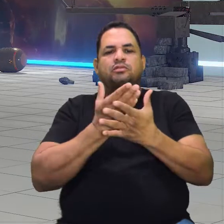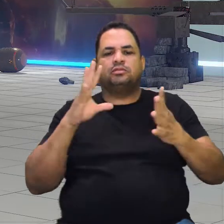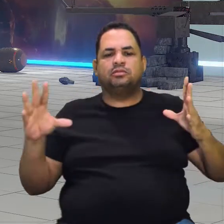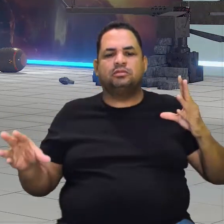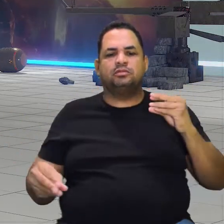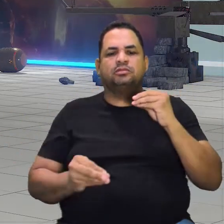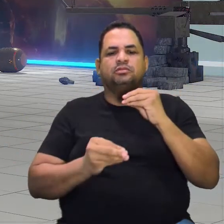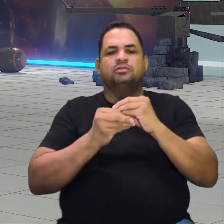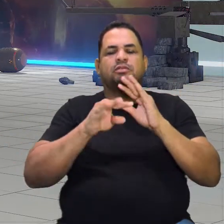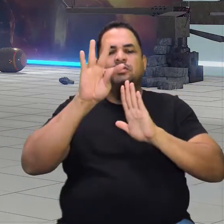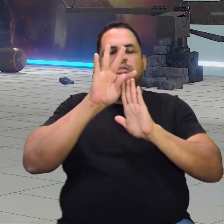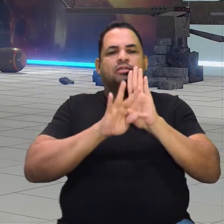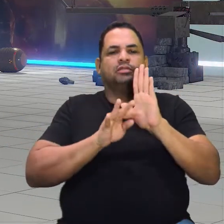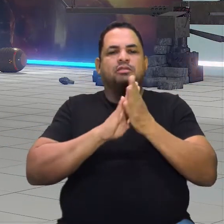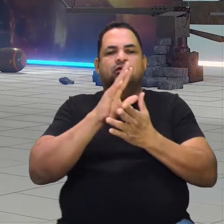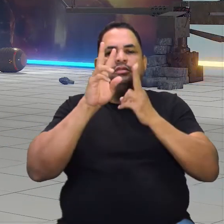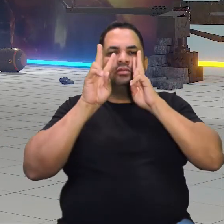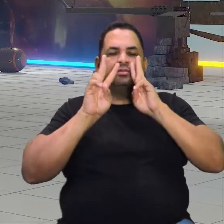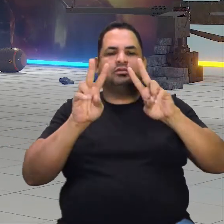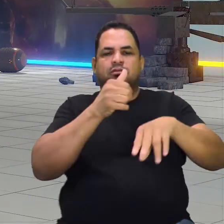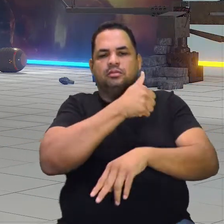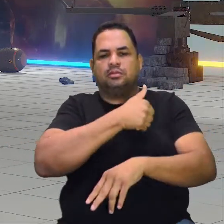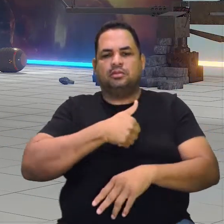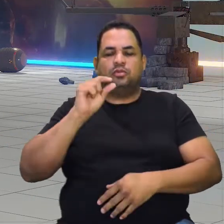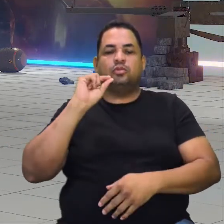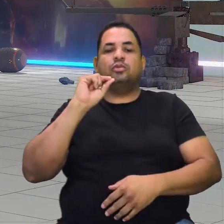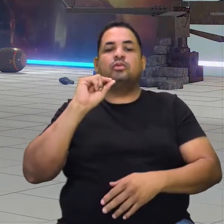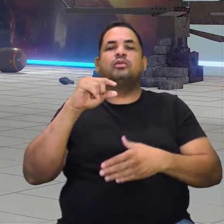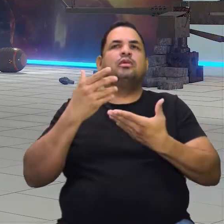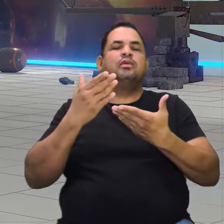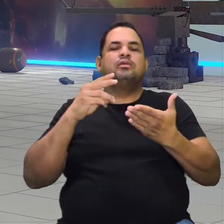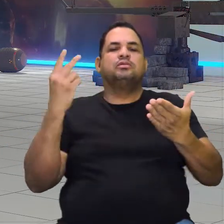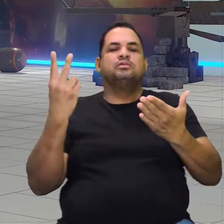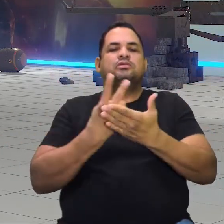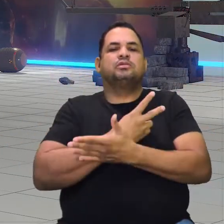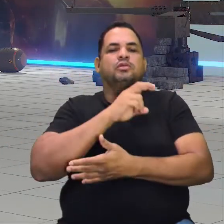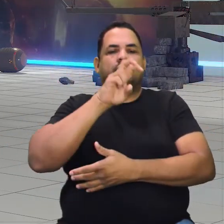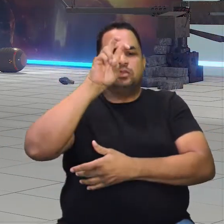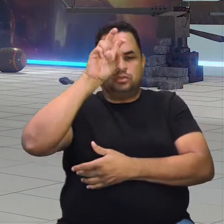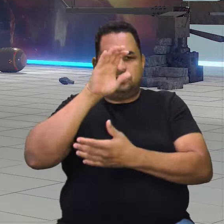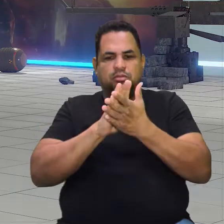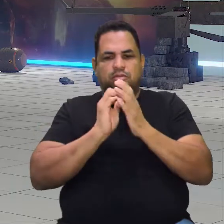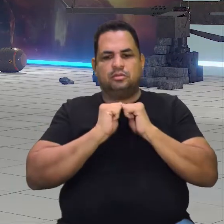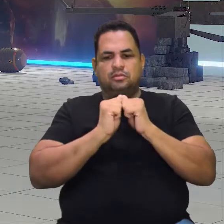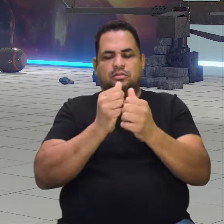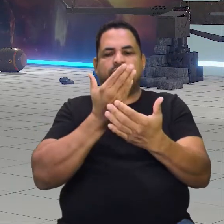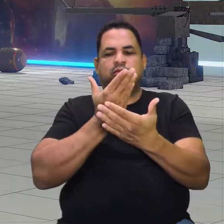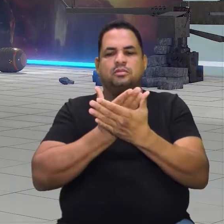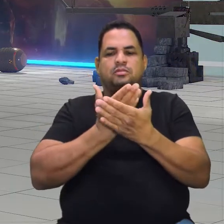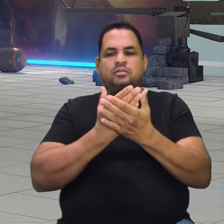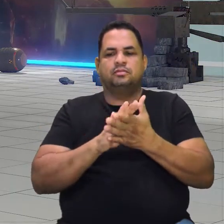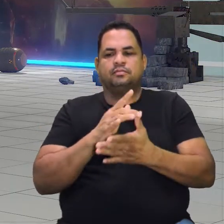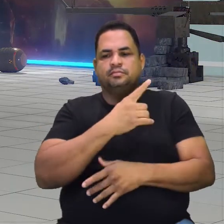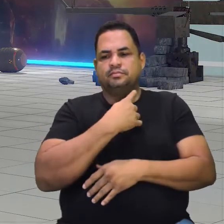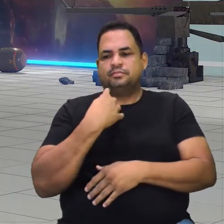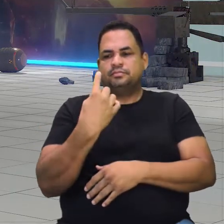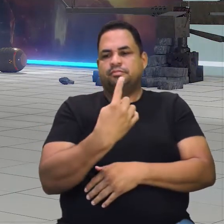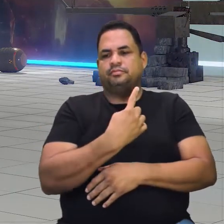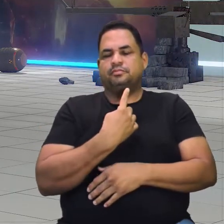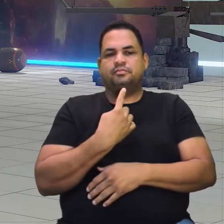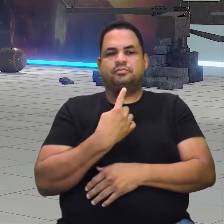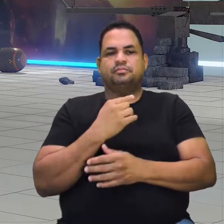uma visão melhor do que foi o Egito. Então não perca a nossa aula, acompanhe aí, porque nós estamos